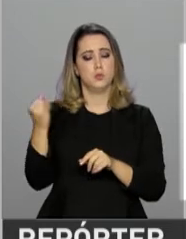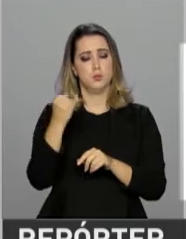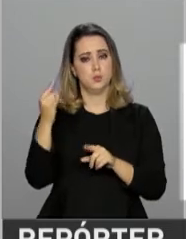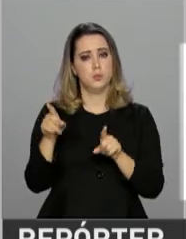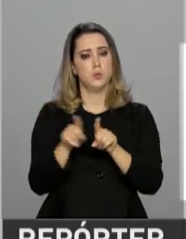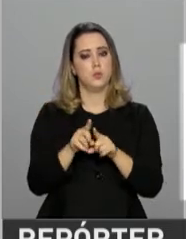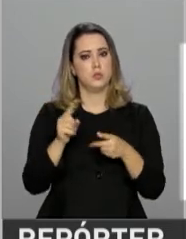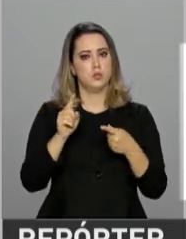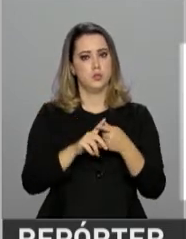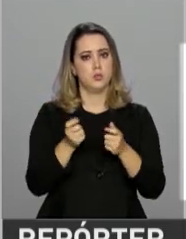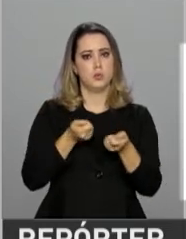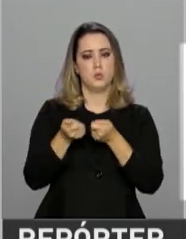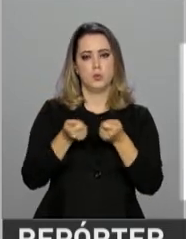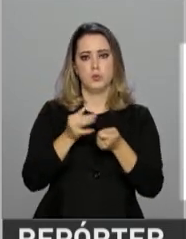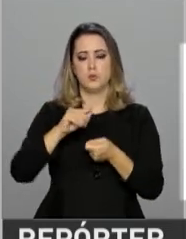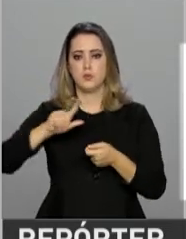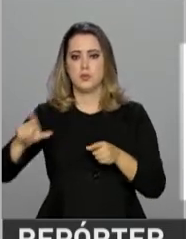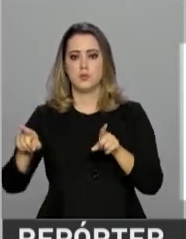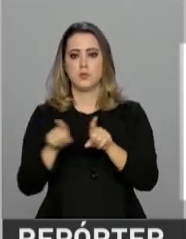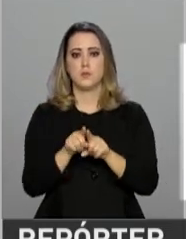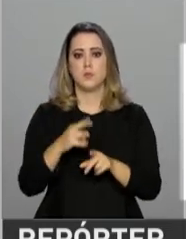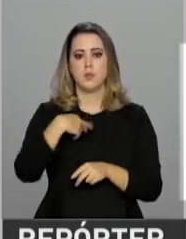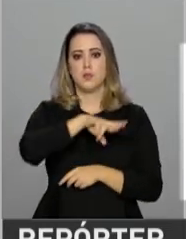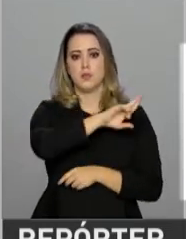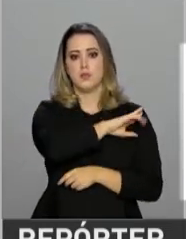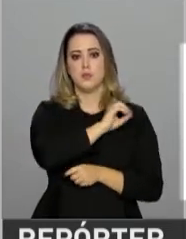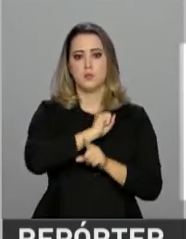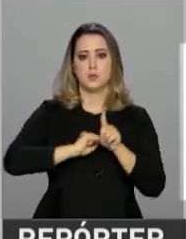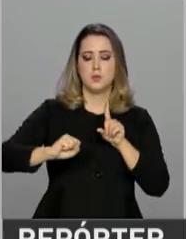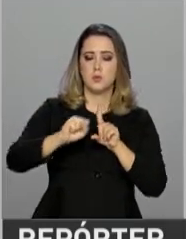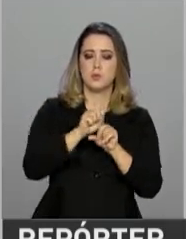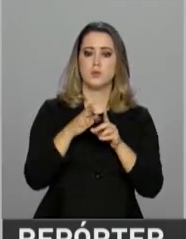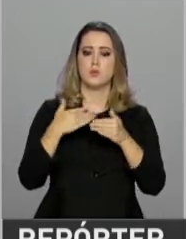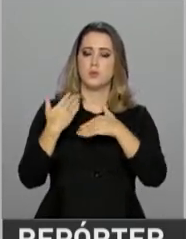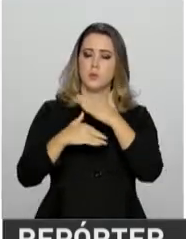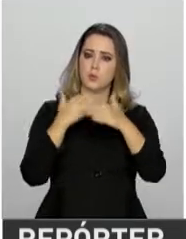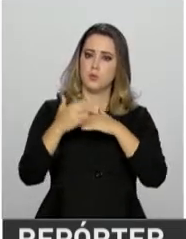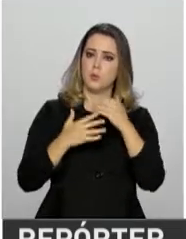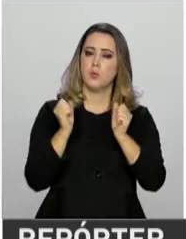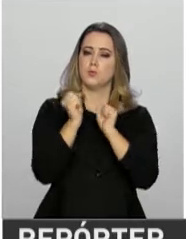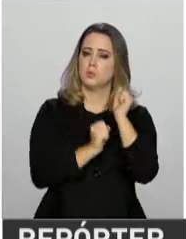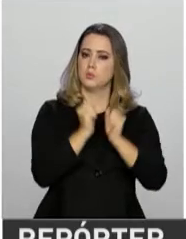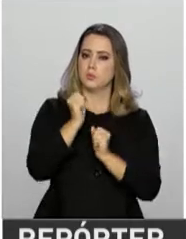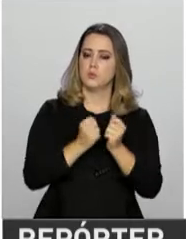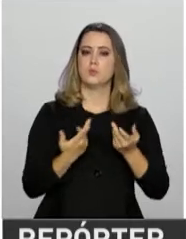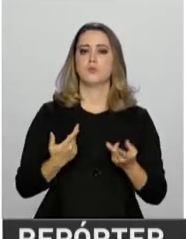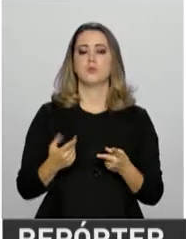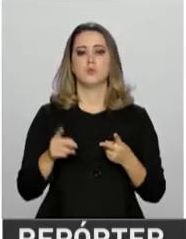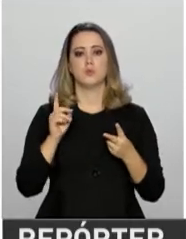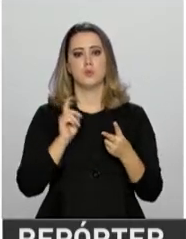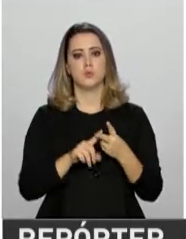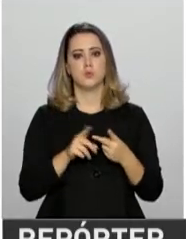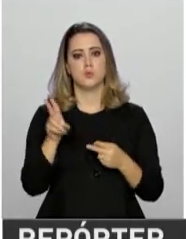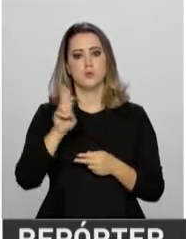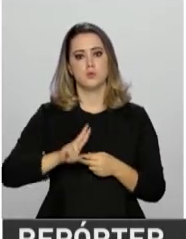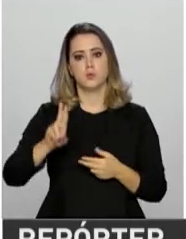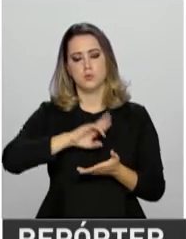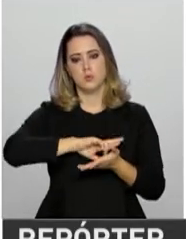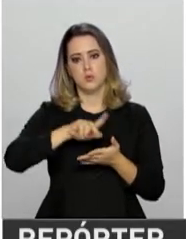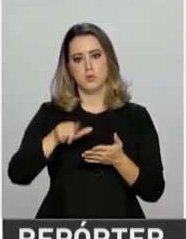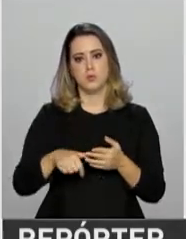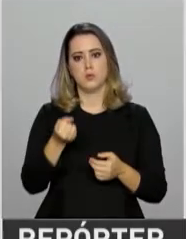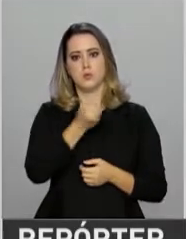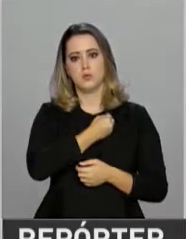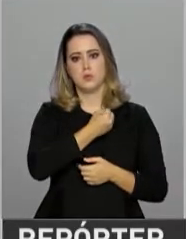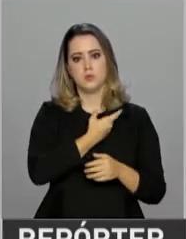equilíbrio fiscal a responsabilidade social eo aumento da produtividade teme usa uma série de dados que